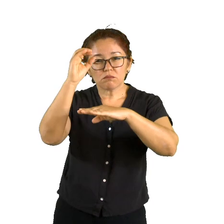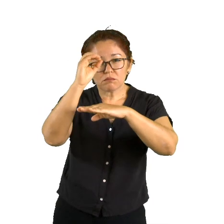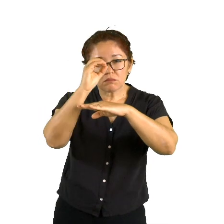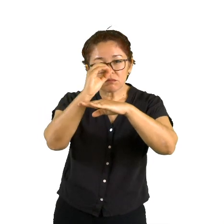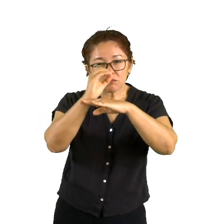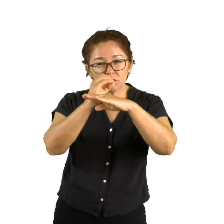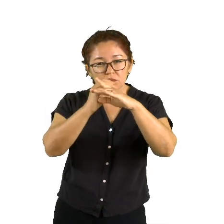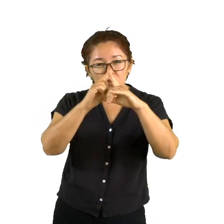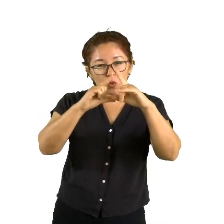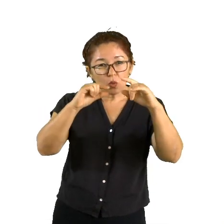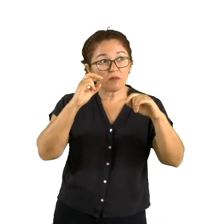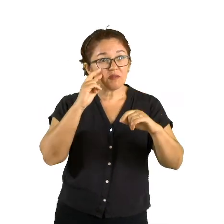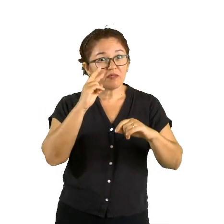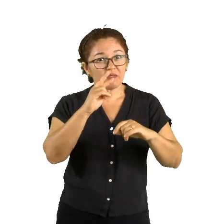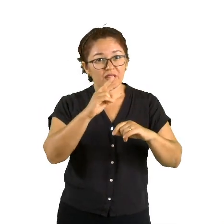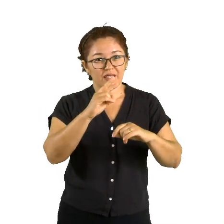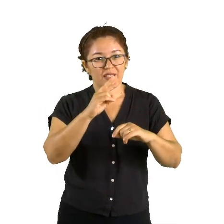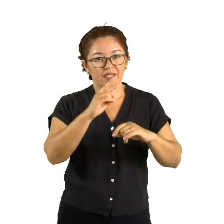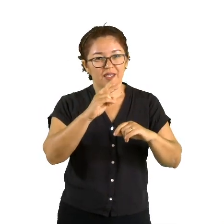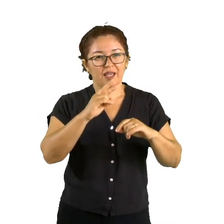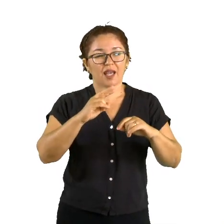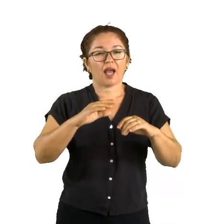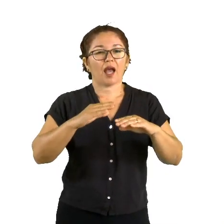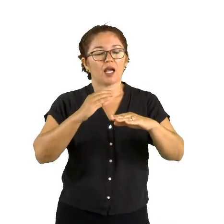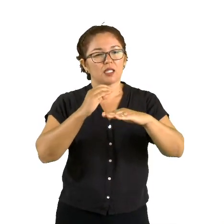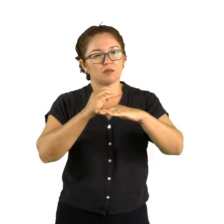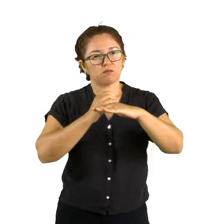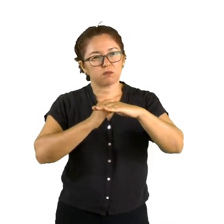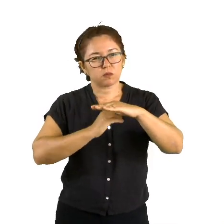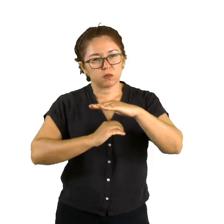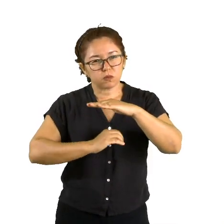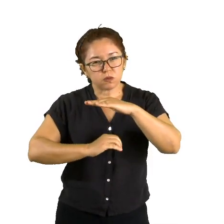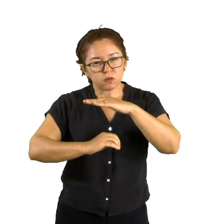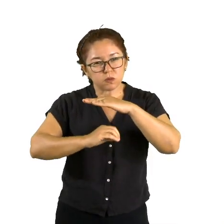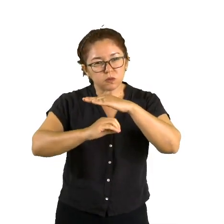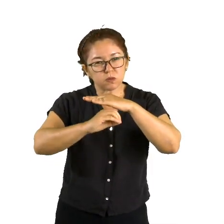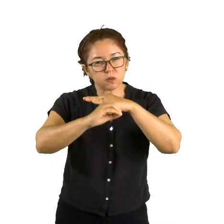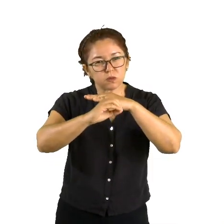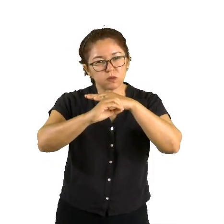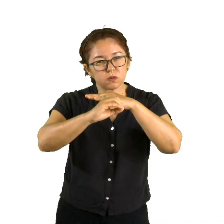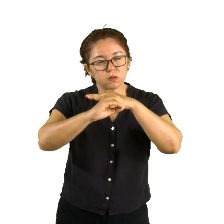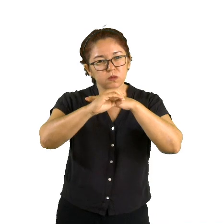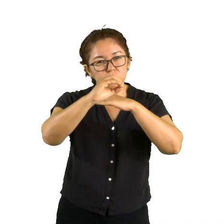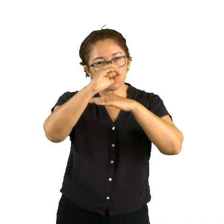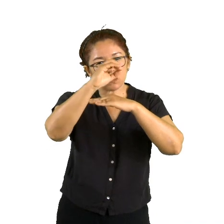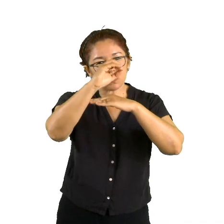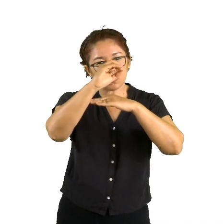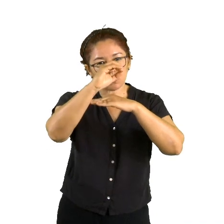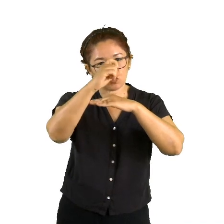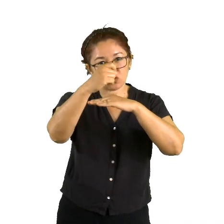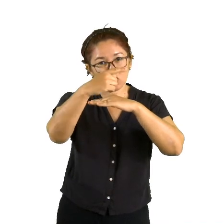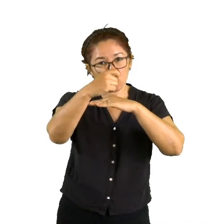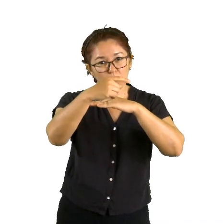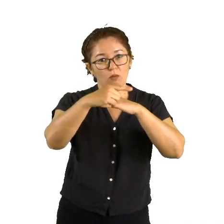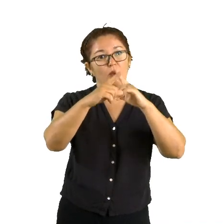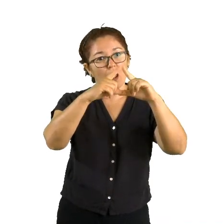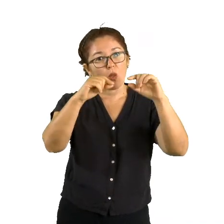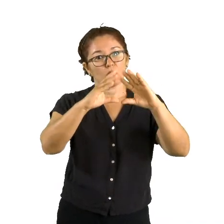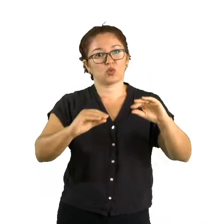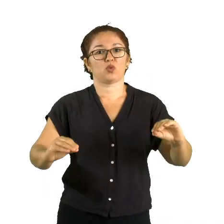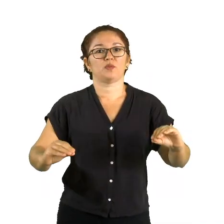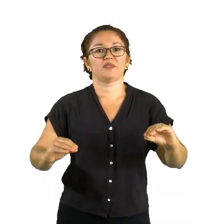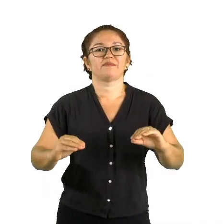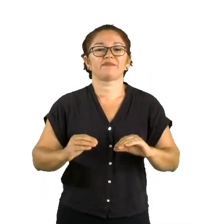entardecer, e de maneira oposta. Quando o Sol está se pondo, a Lua está nascendo do outro